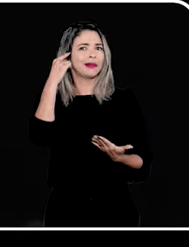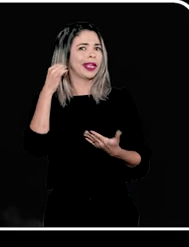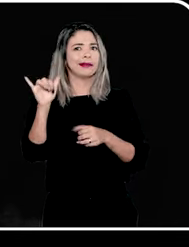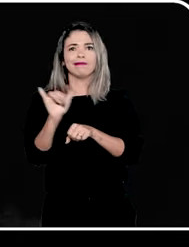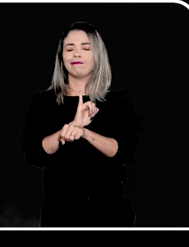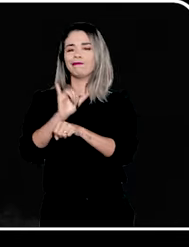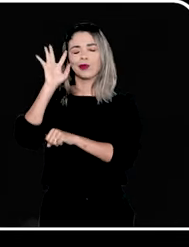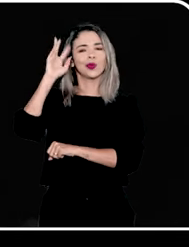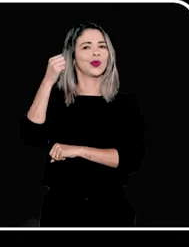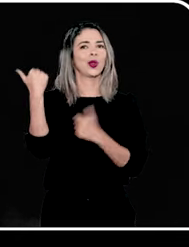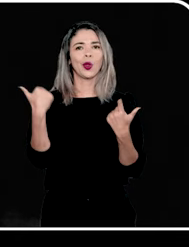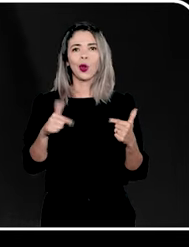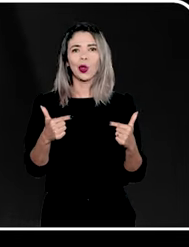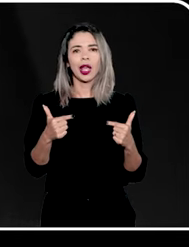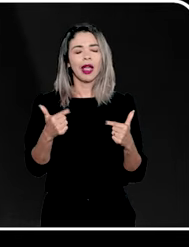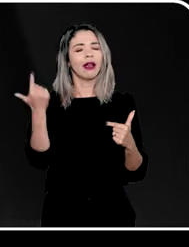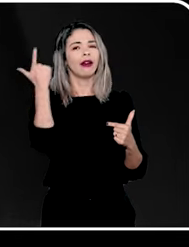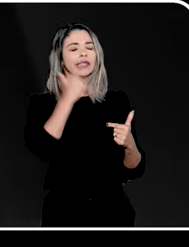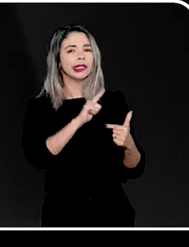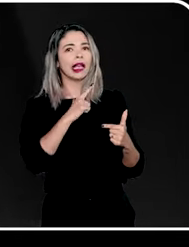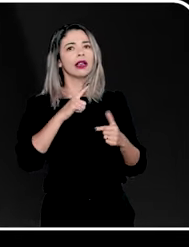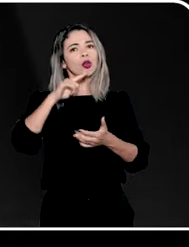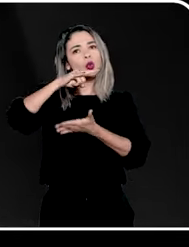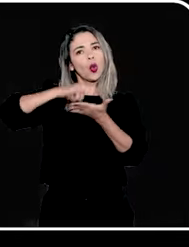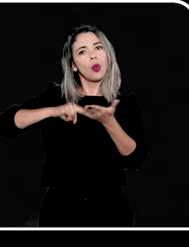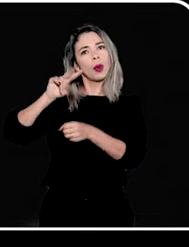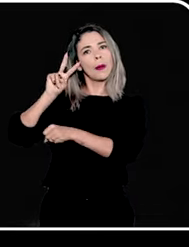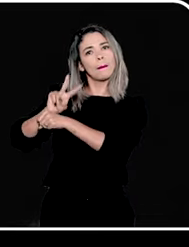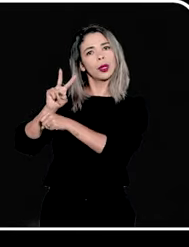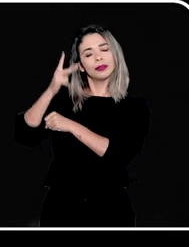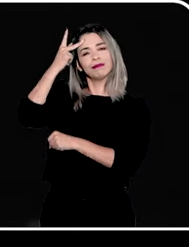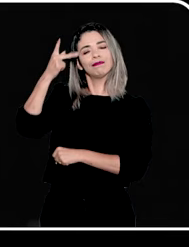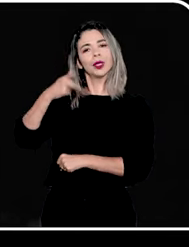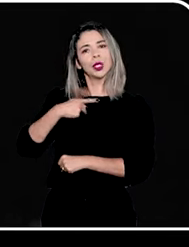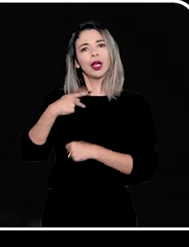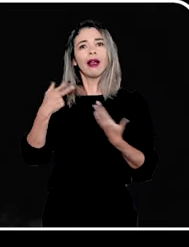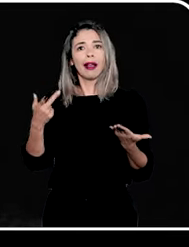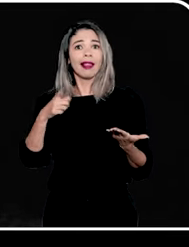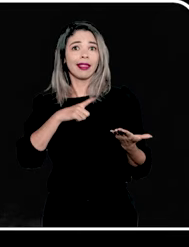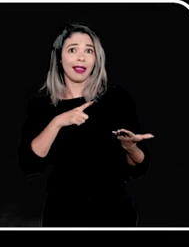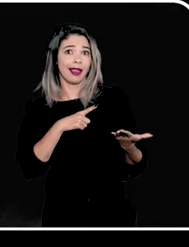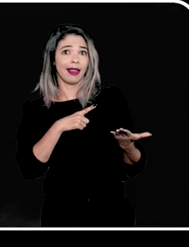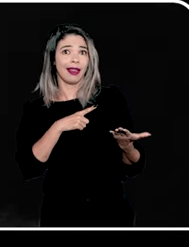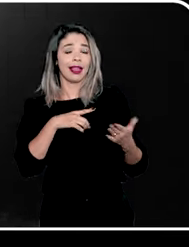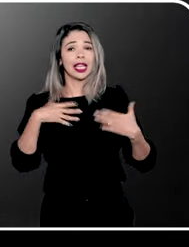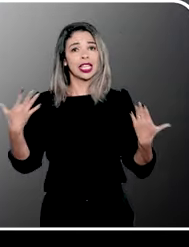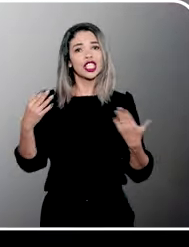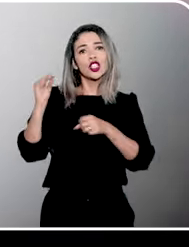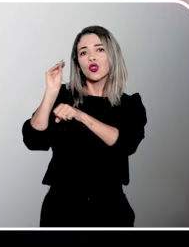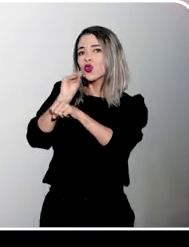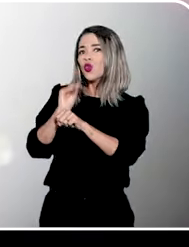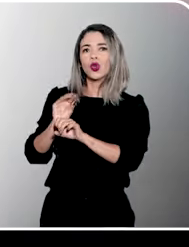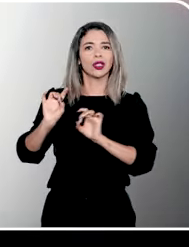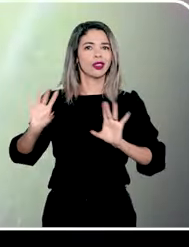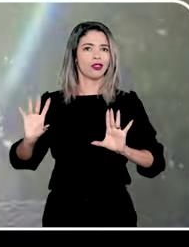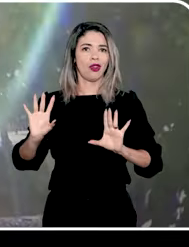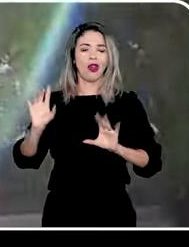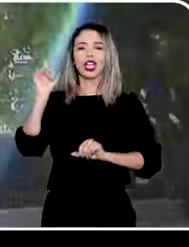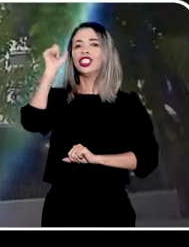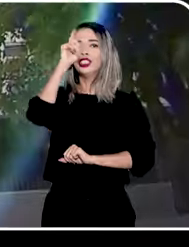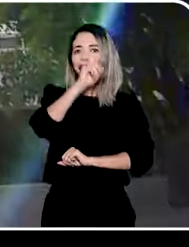pensa que não tem sa e a justiç vai ser feita eu consegui a medida protetiva ning bate ninguém maltrata ninguém por amar a gente cuida